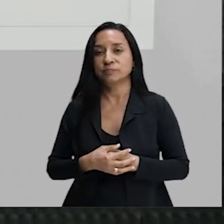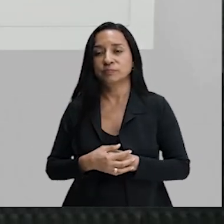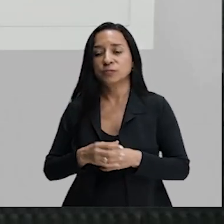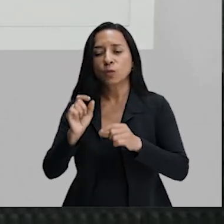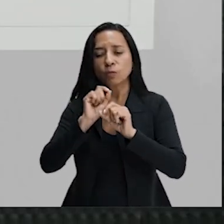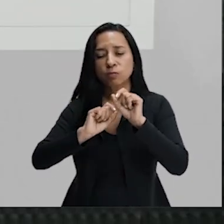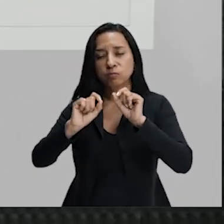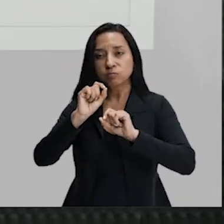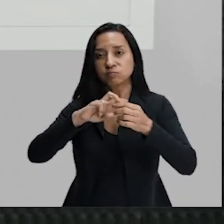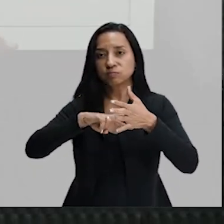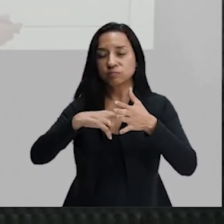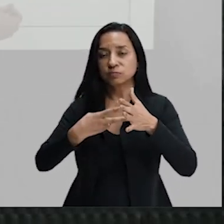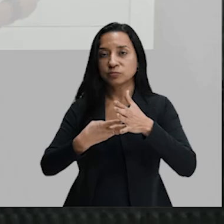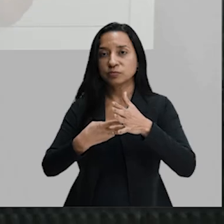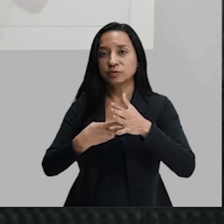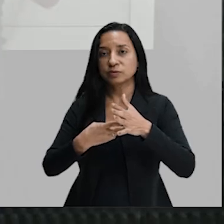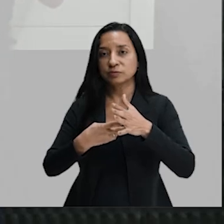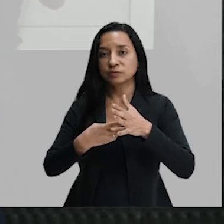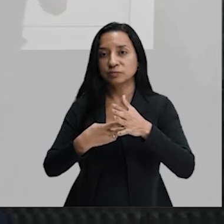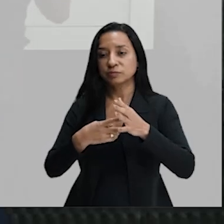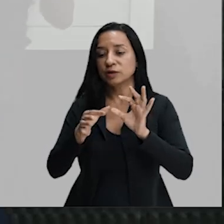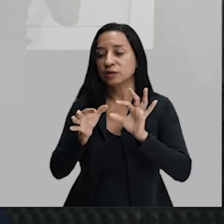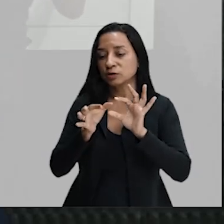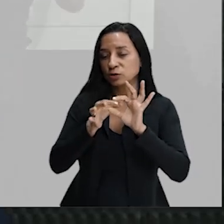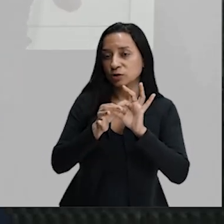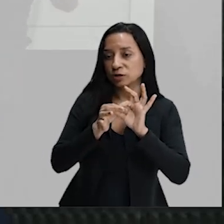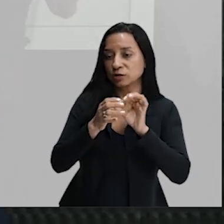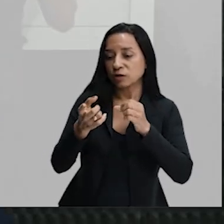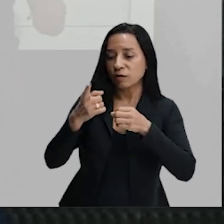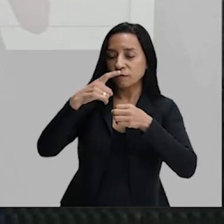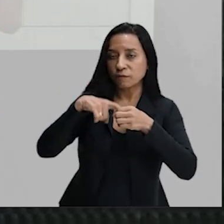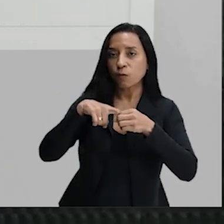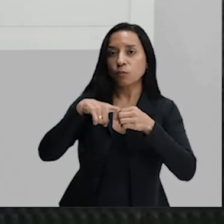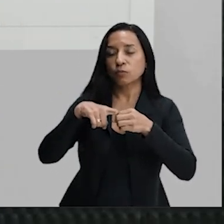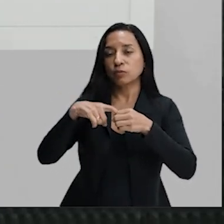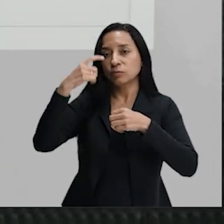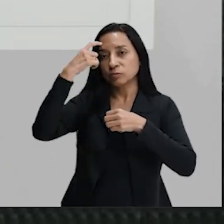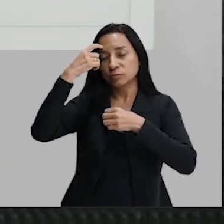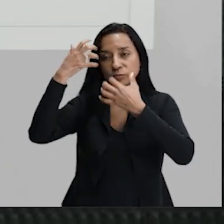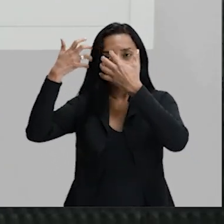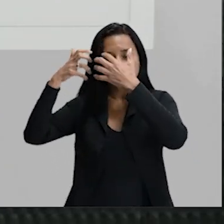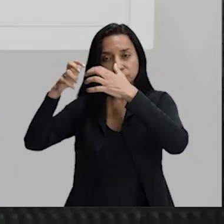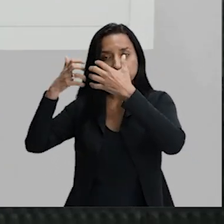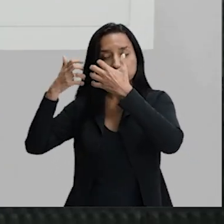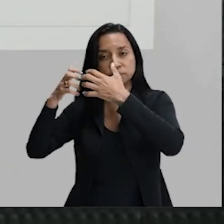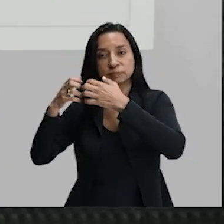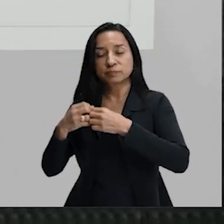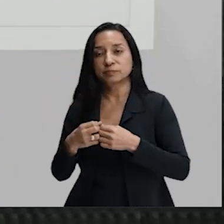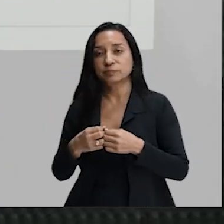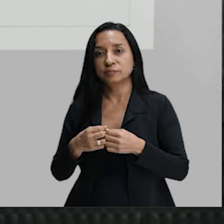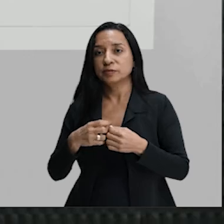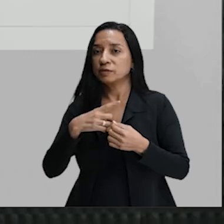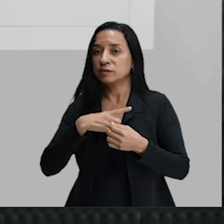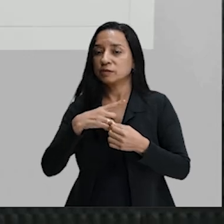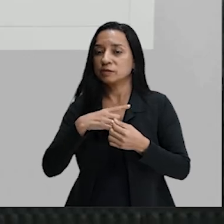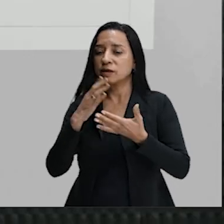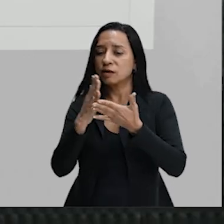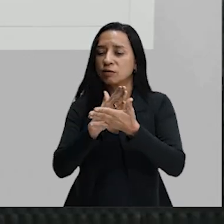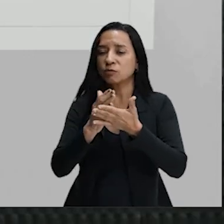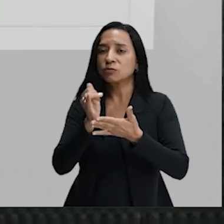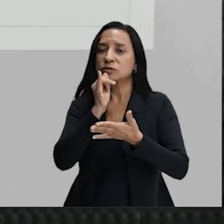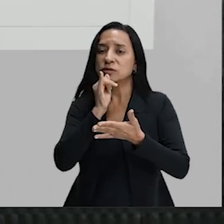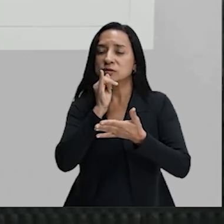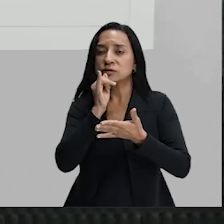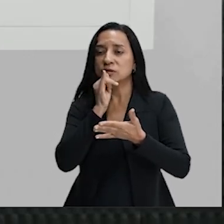Certo? Olha aqui, ó. E isso está associado à volta do pensamento. Existe até exemplos meio básicos do